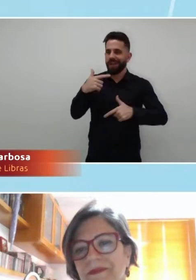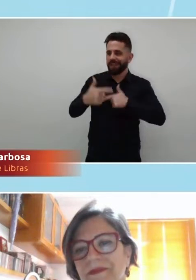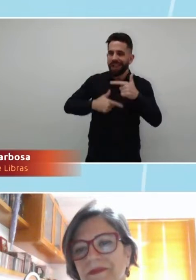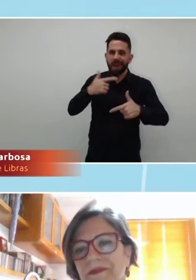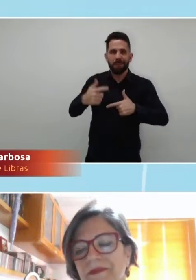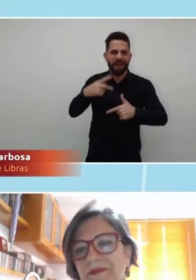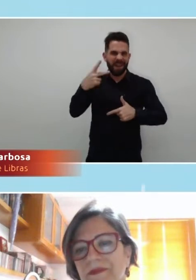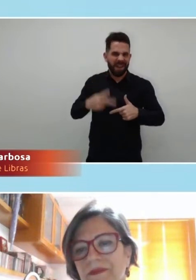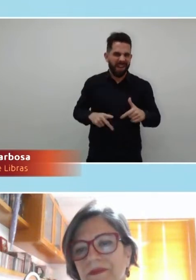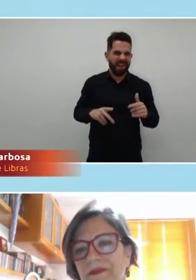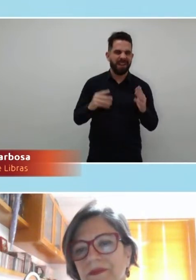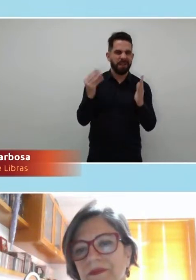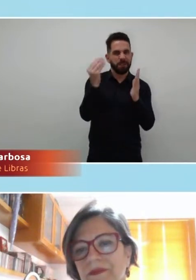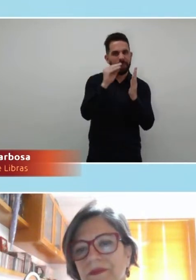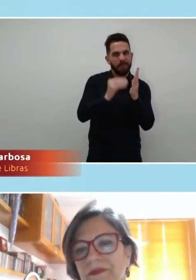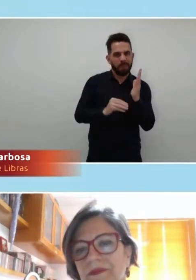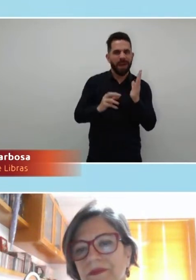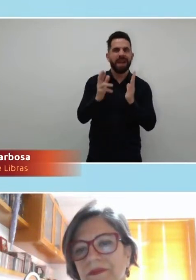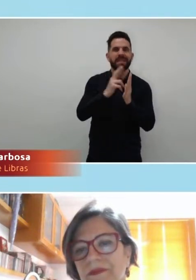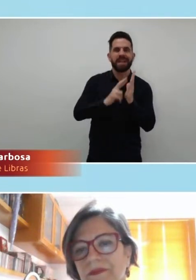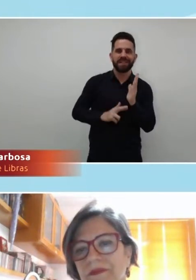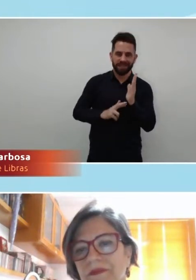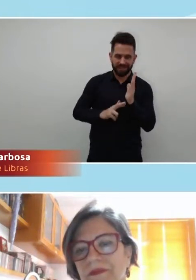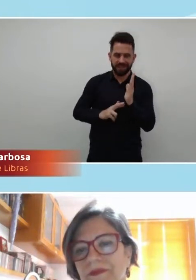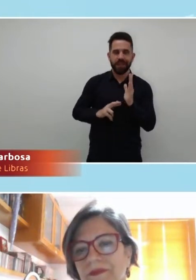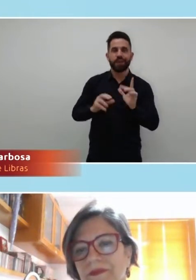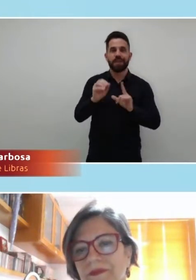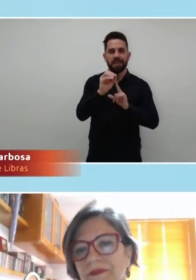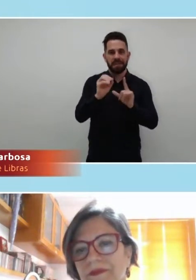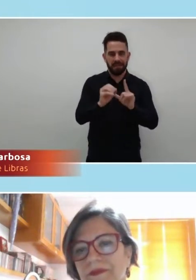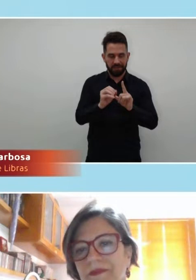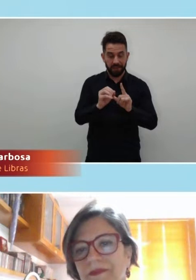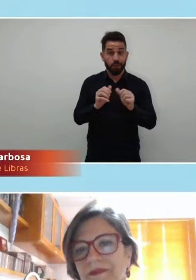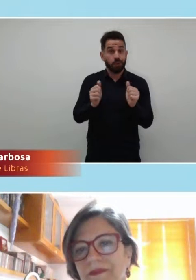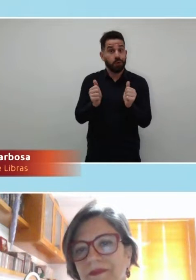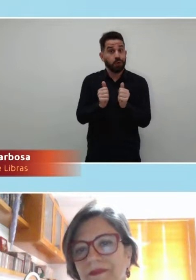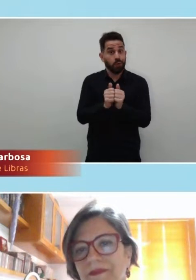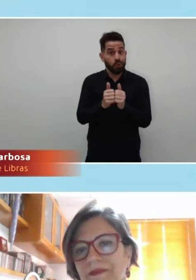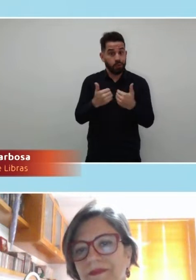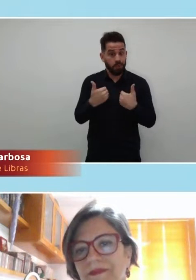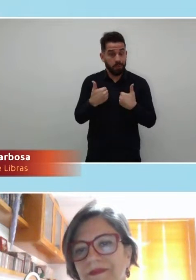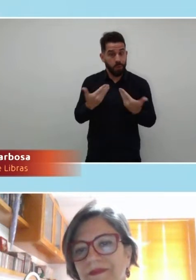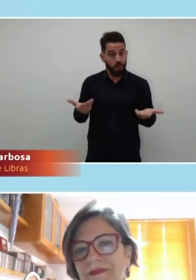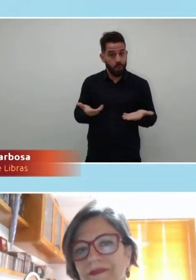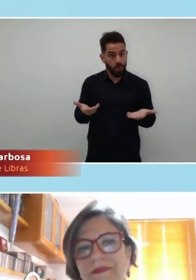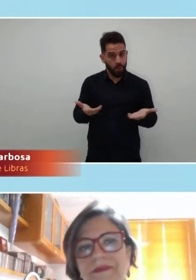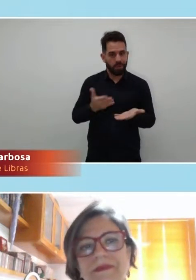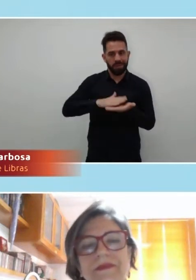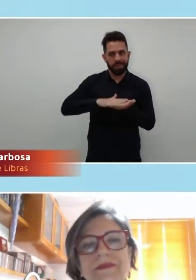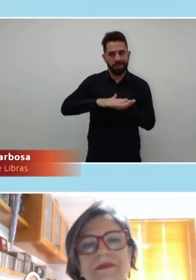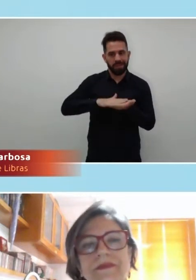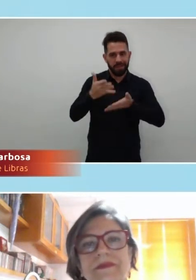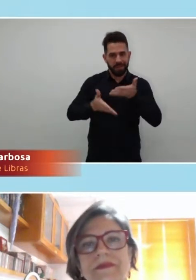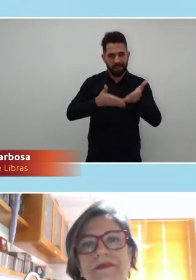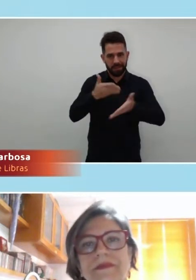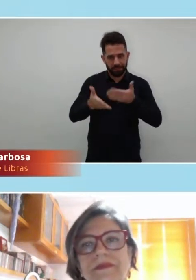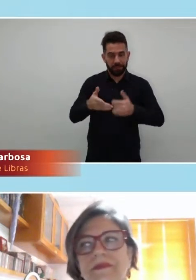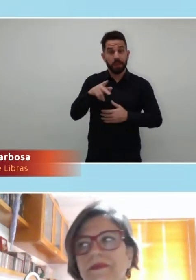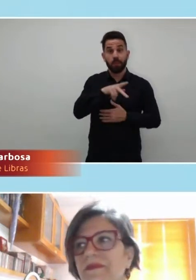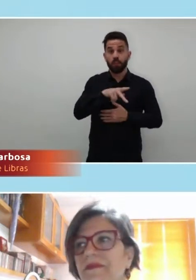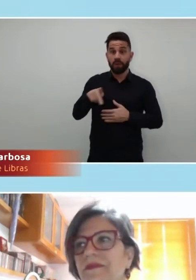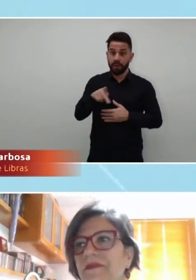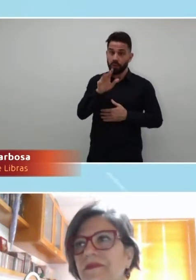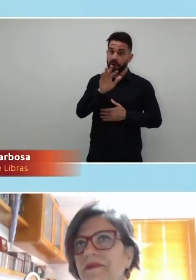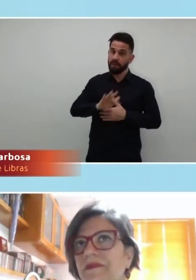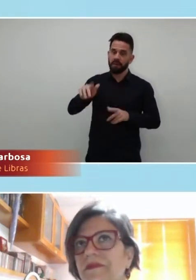computadores, uma janela. E quem está comigo hoje para fazer a interpretação para Libras é o professor da Faculdade de Letras